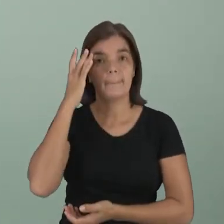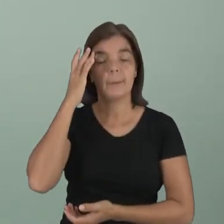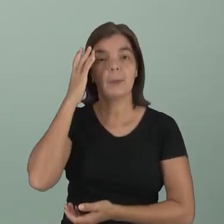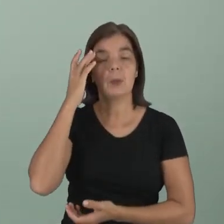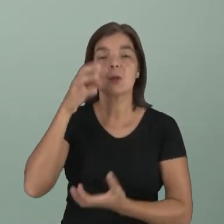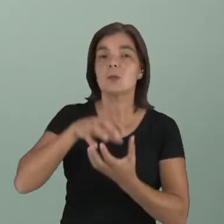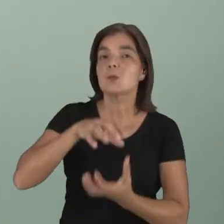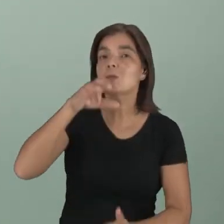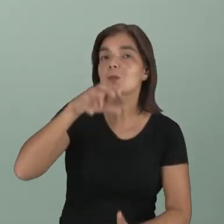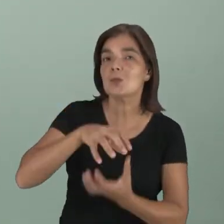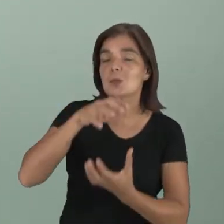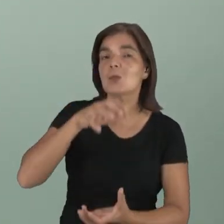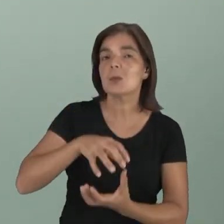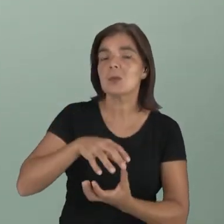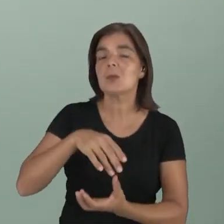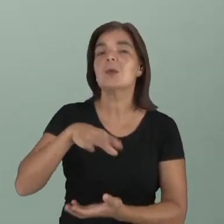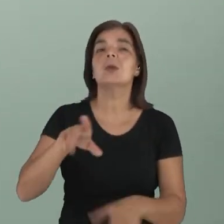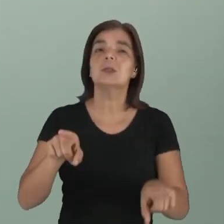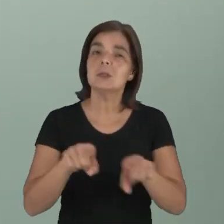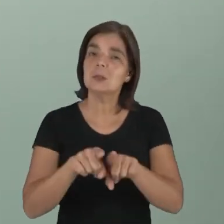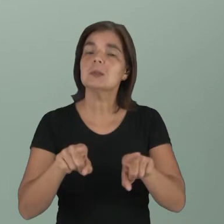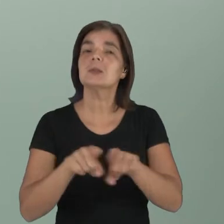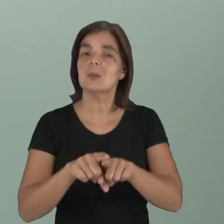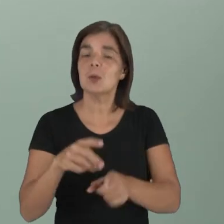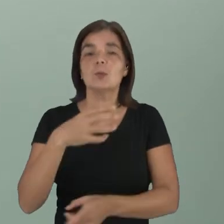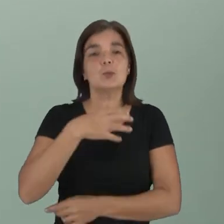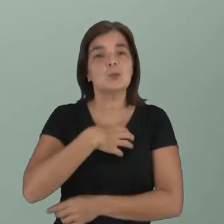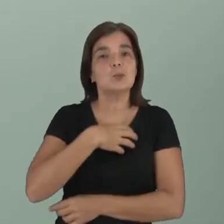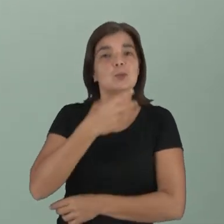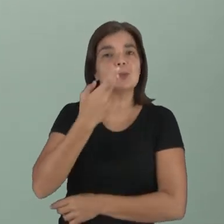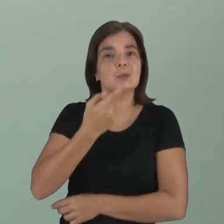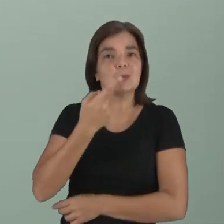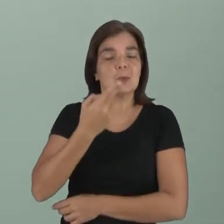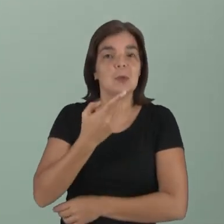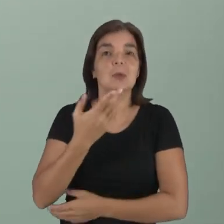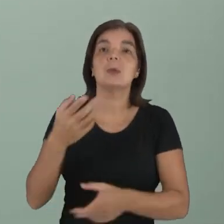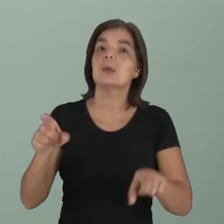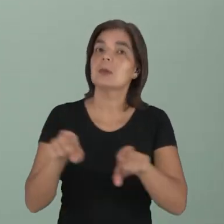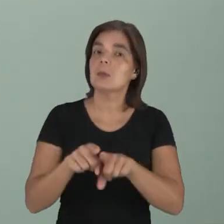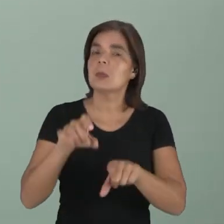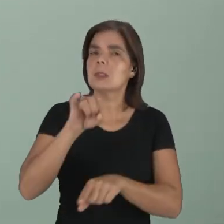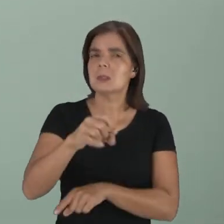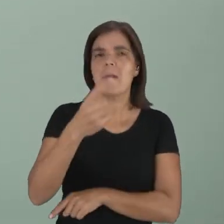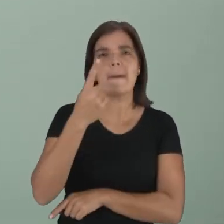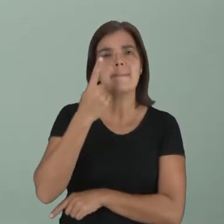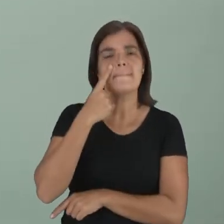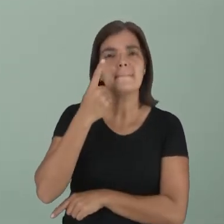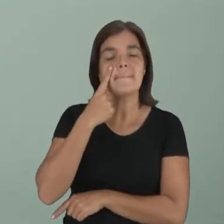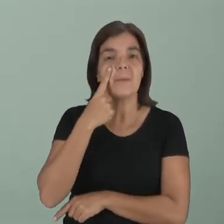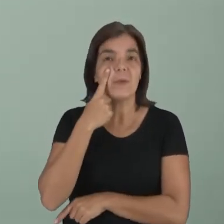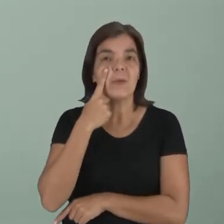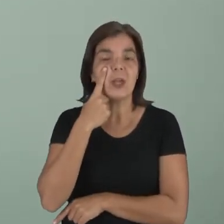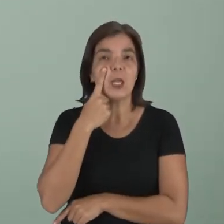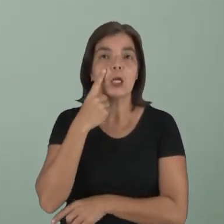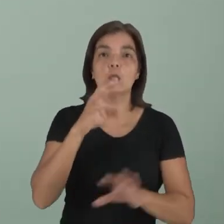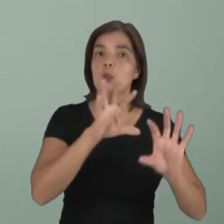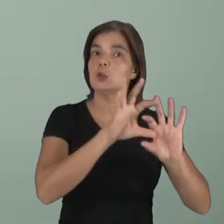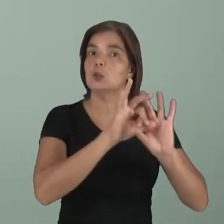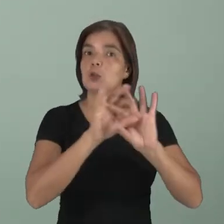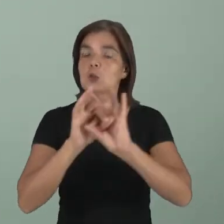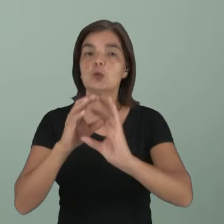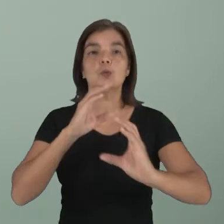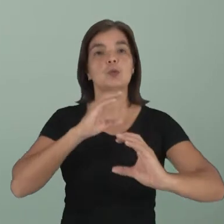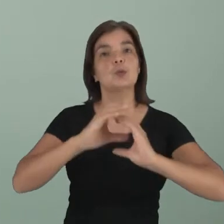pessoas idosas, muito mais velhas, elas têm o seu modo de falar. Inclusive, se você pega num contexto